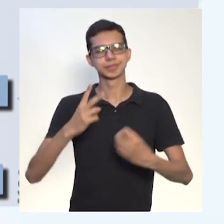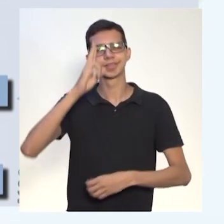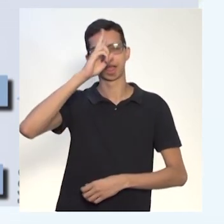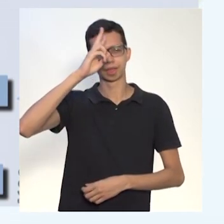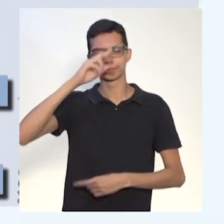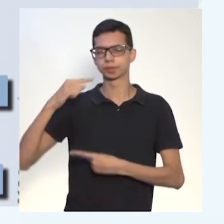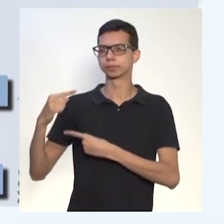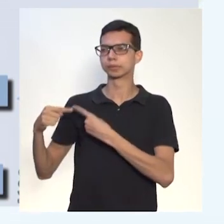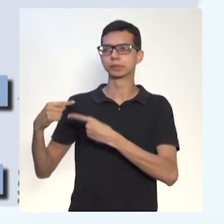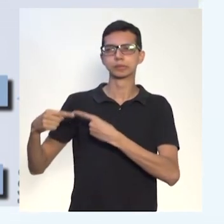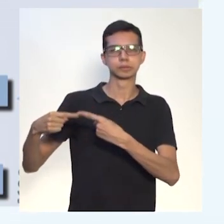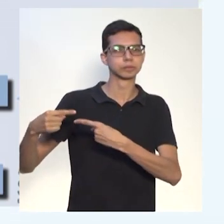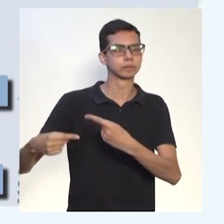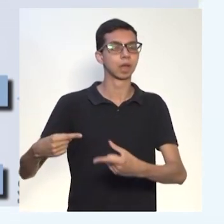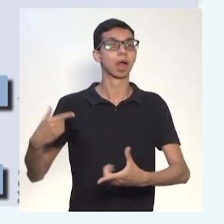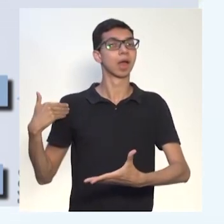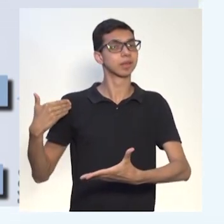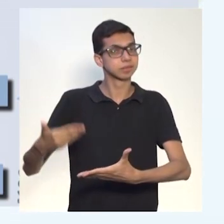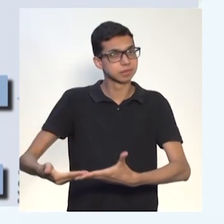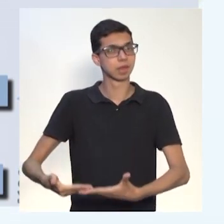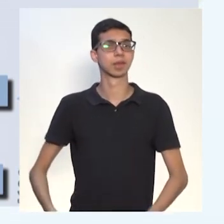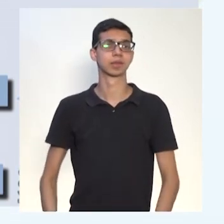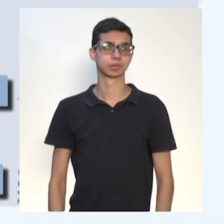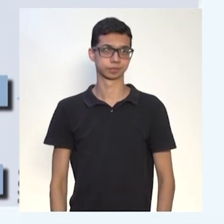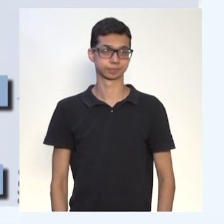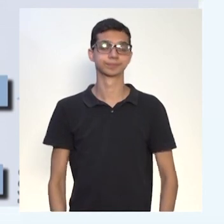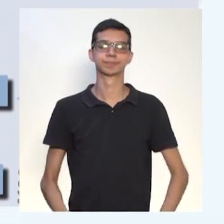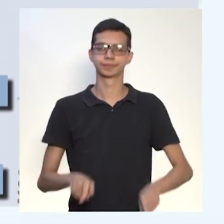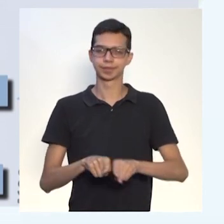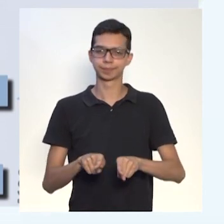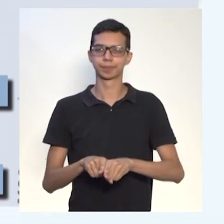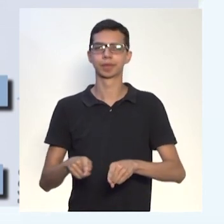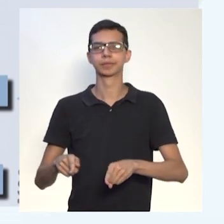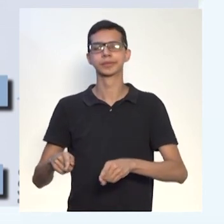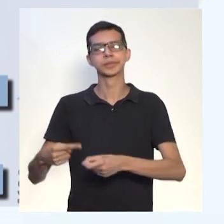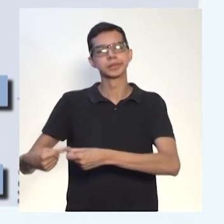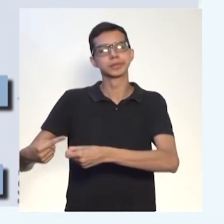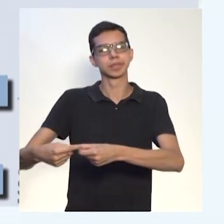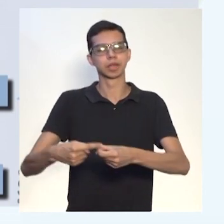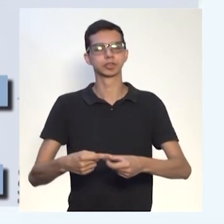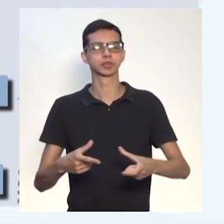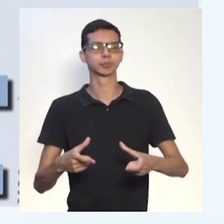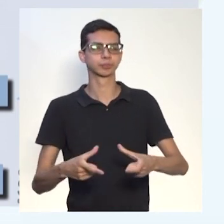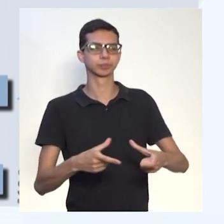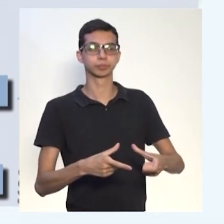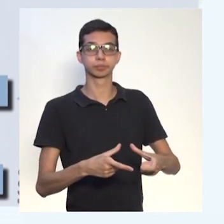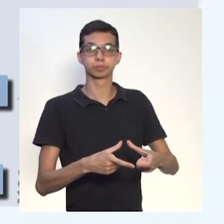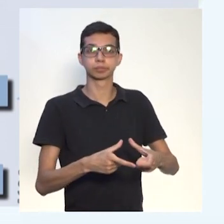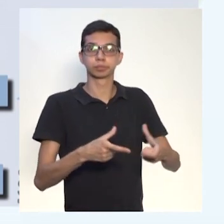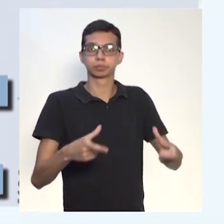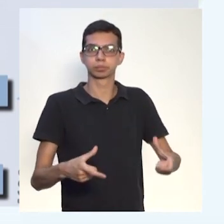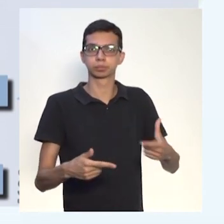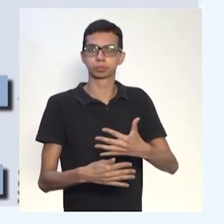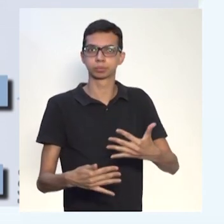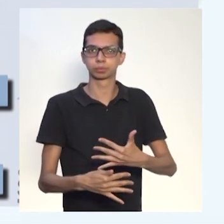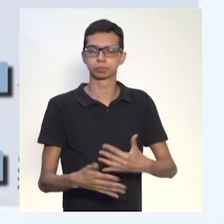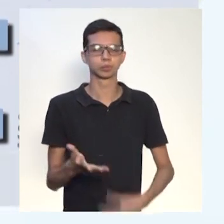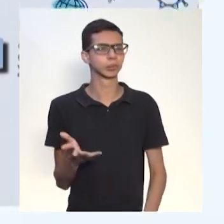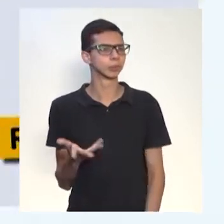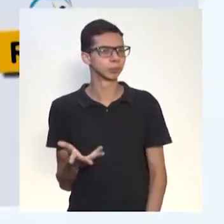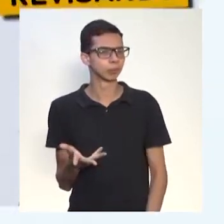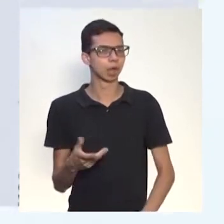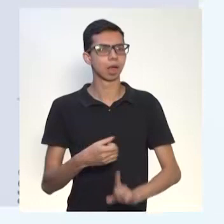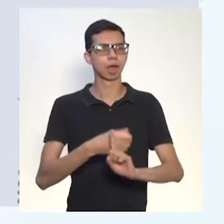e passam até hoje, e a urbanização acelerada você vai poder trabalhar no argumento 2, tudo bem?